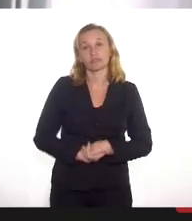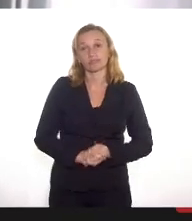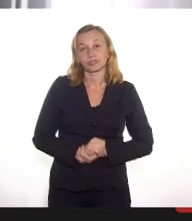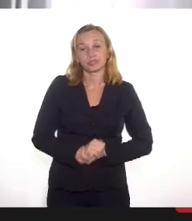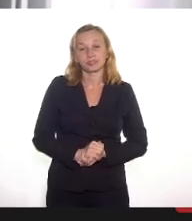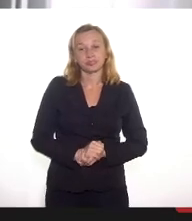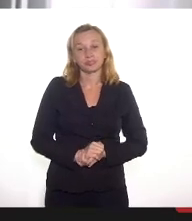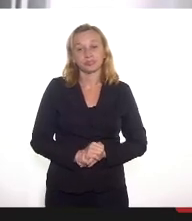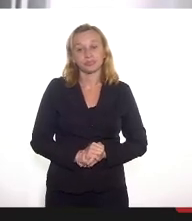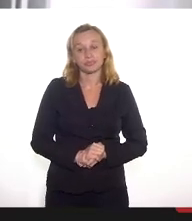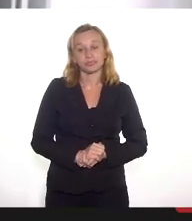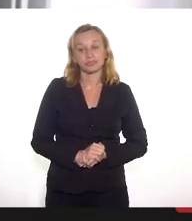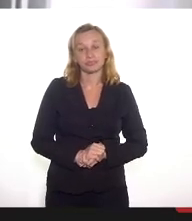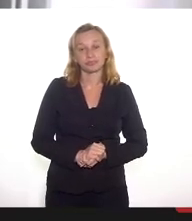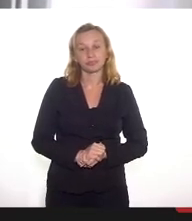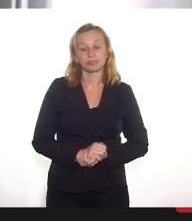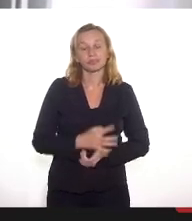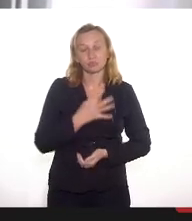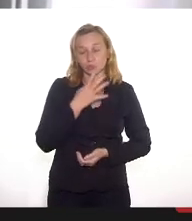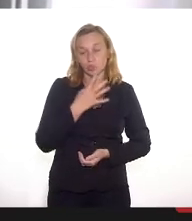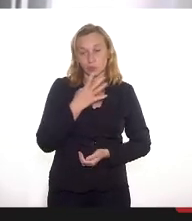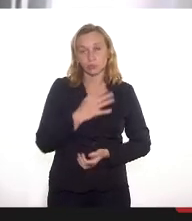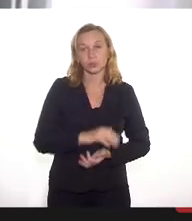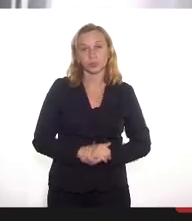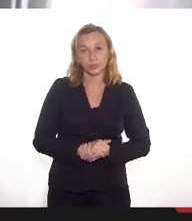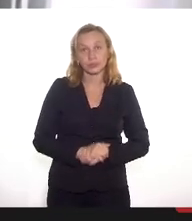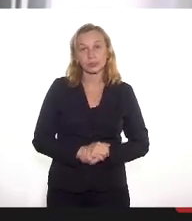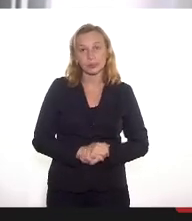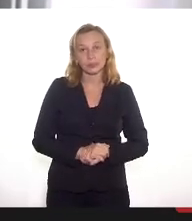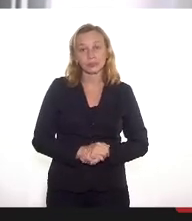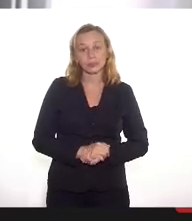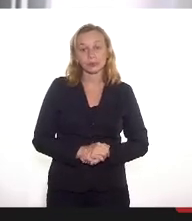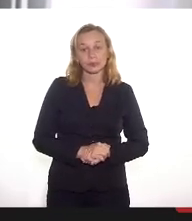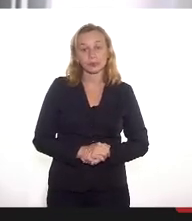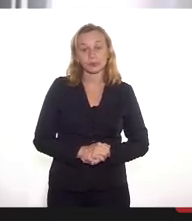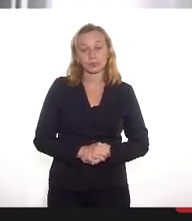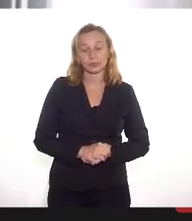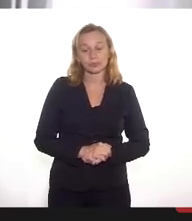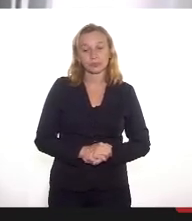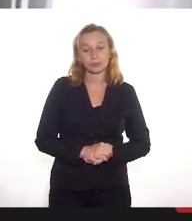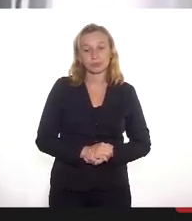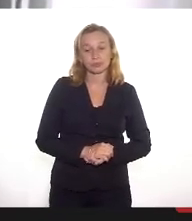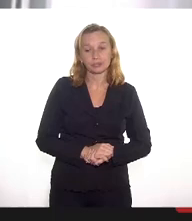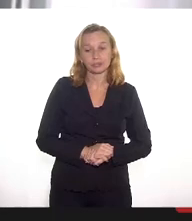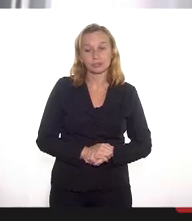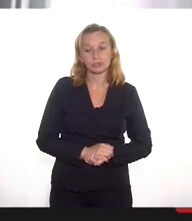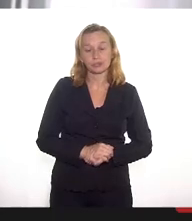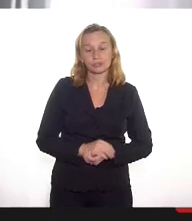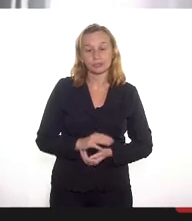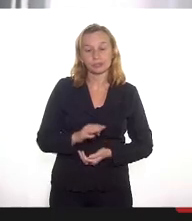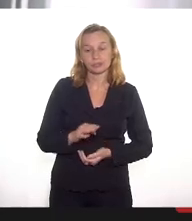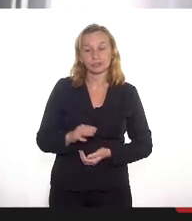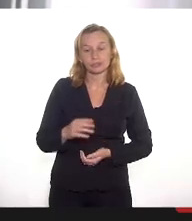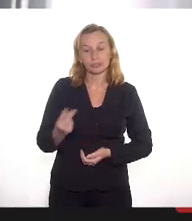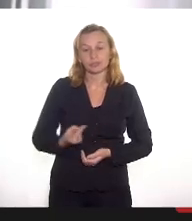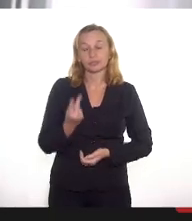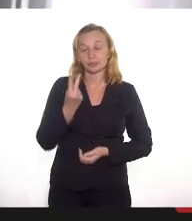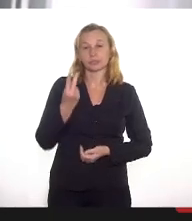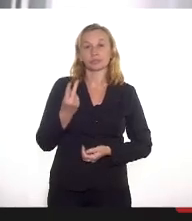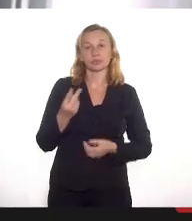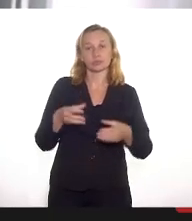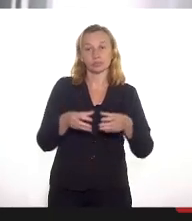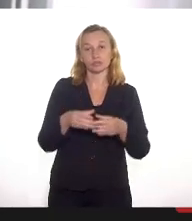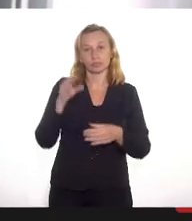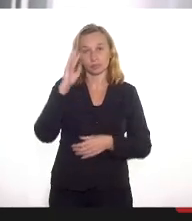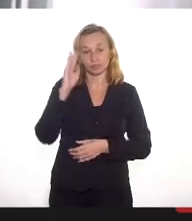que buscam buscam reconhecer É sim uma certa e para determinados segmentos